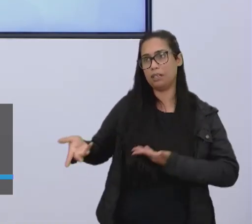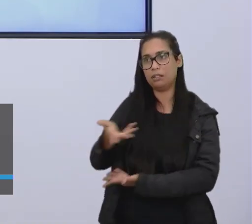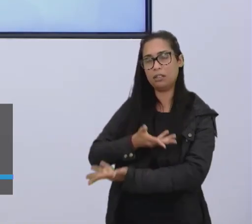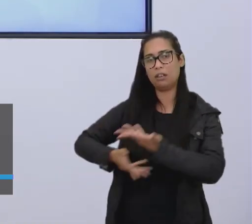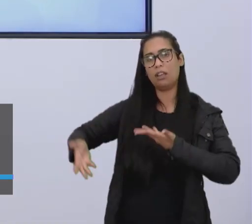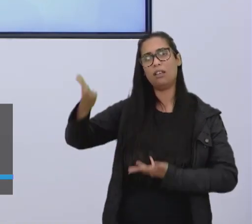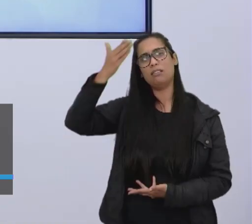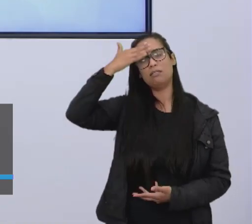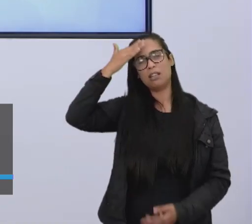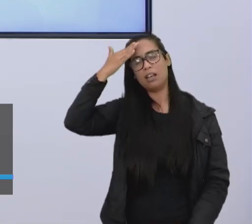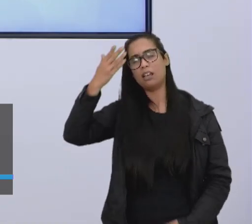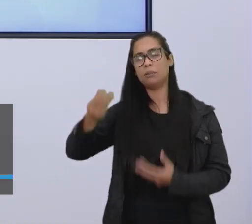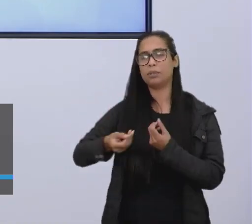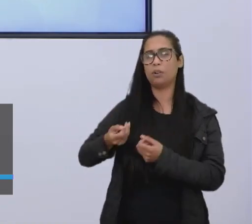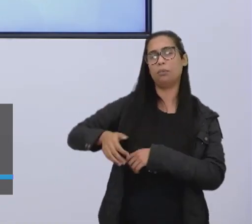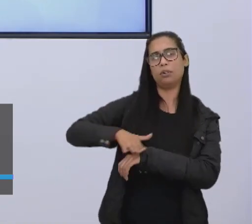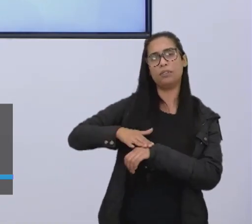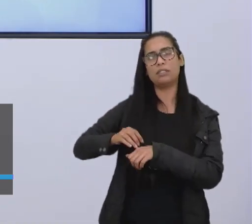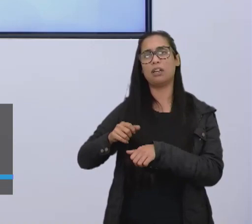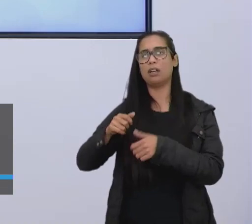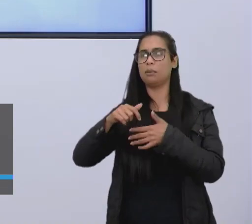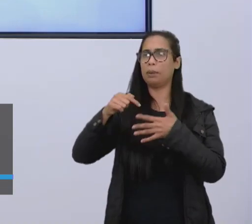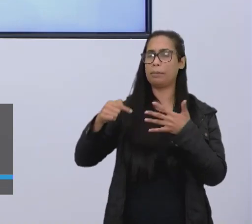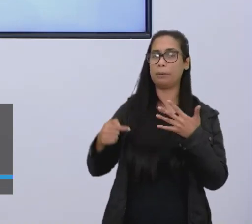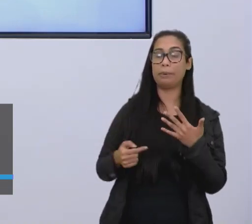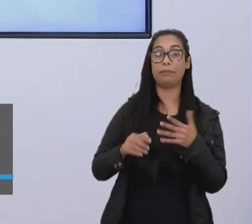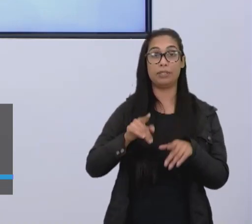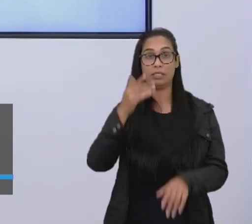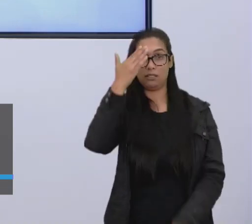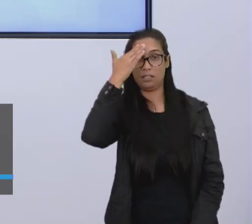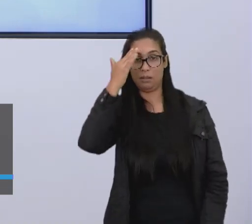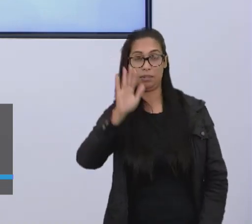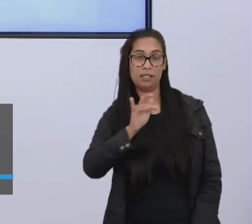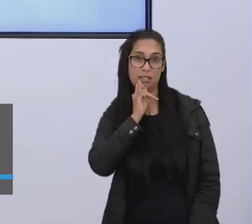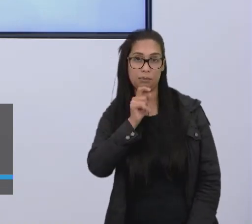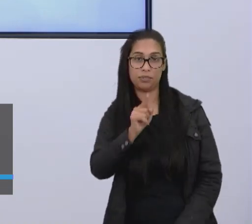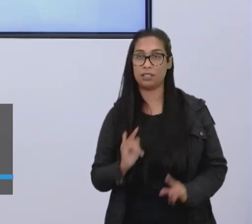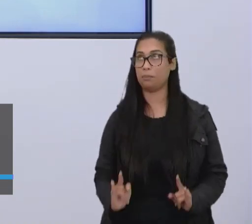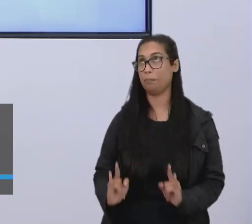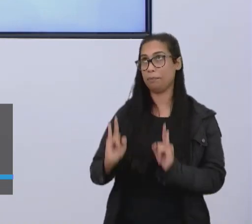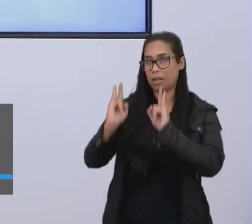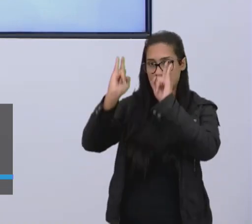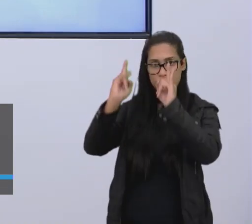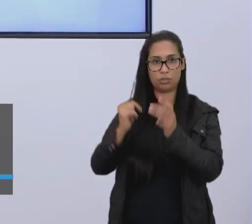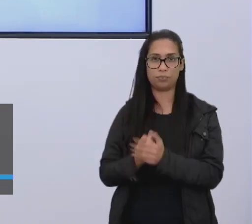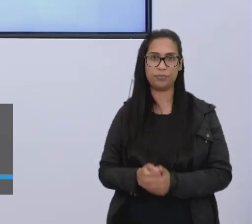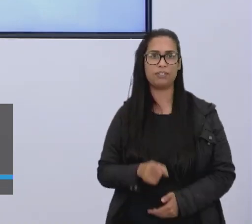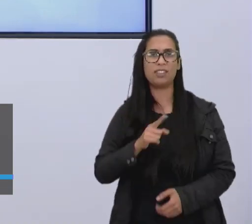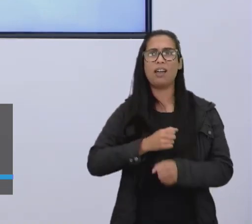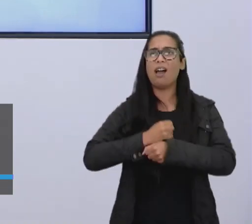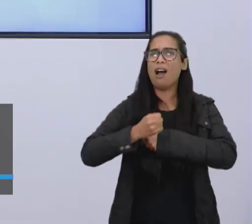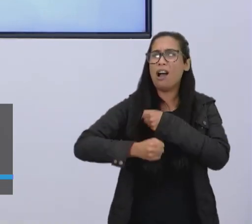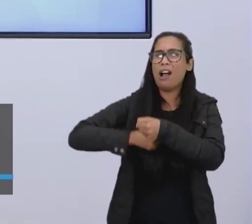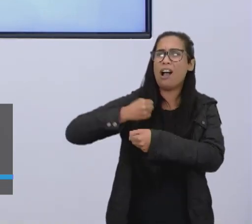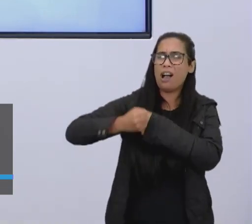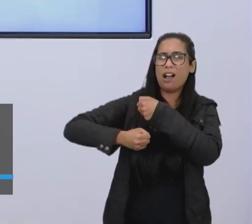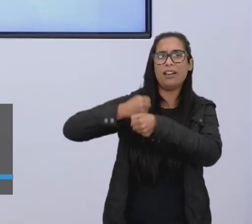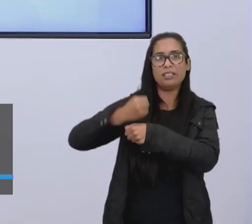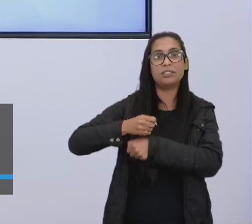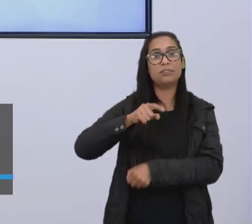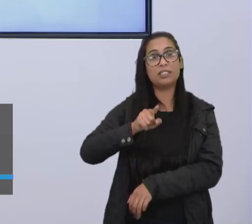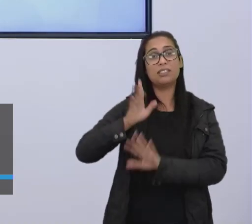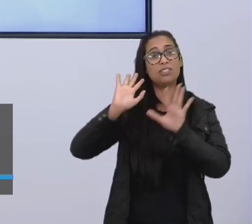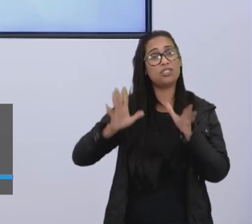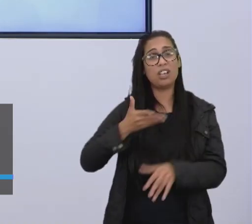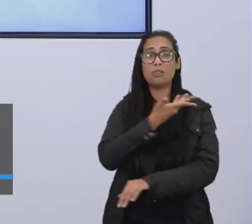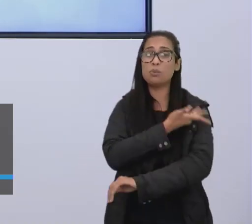certos preceitos dentro daquele lugar. Tipo, se você mora num prédio, depois de um tempo, você vai se acostumar àquelas dinâmicas